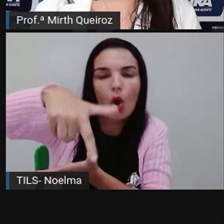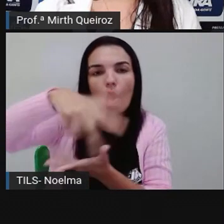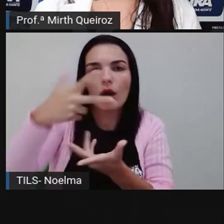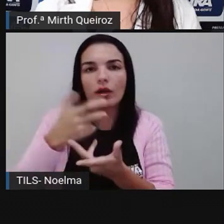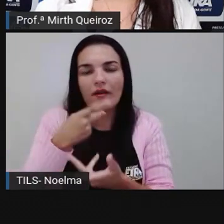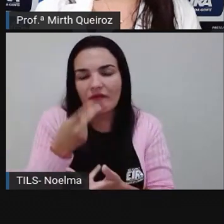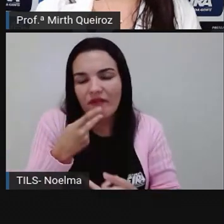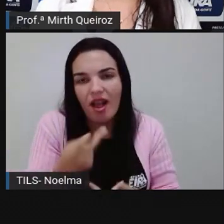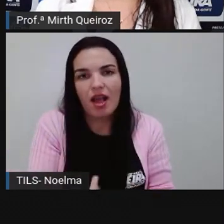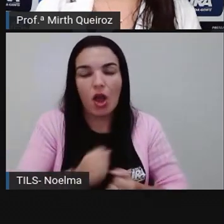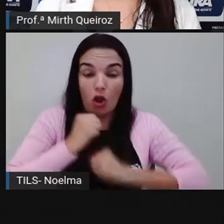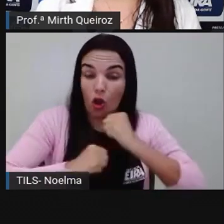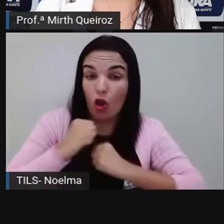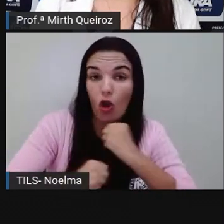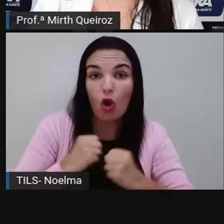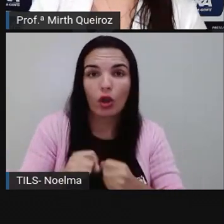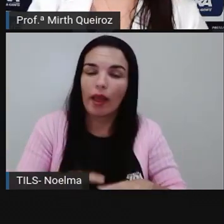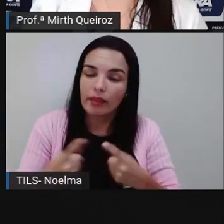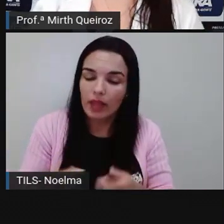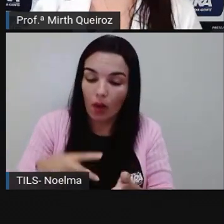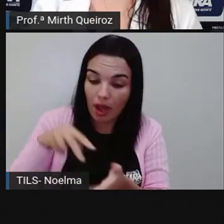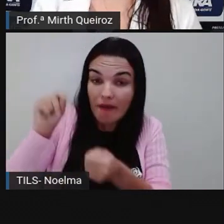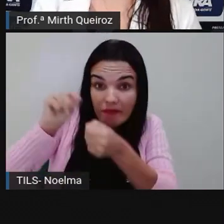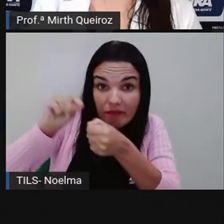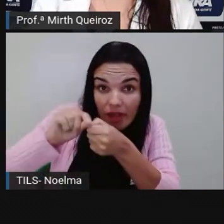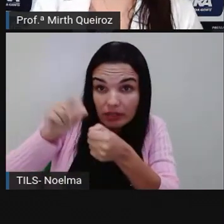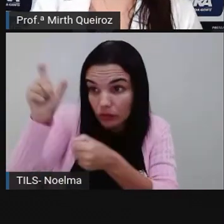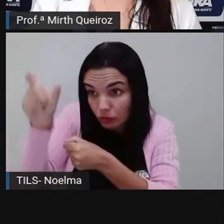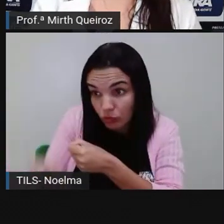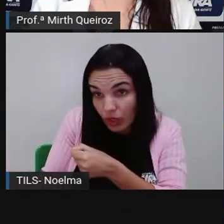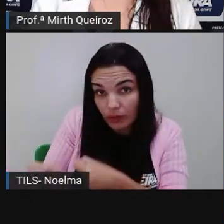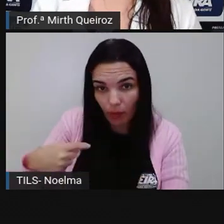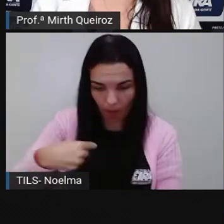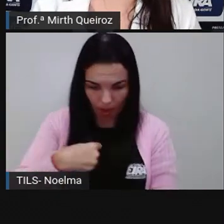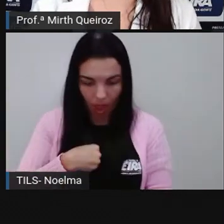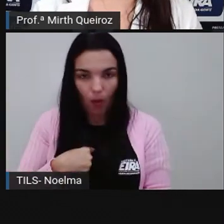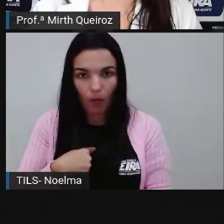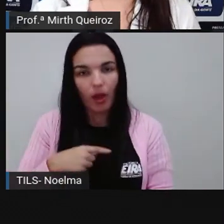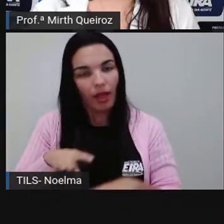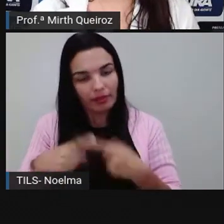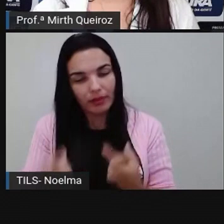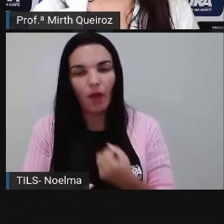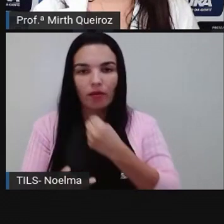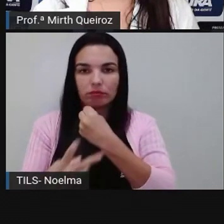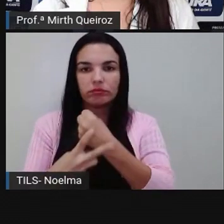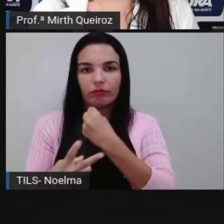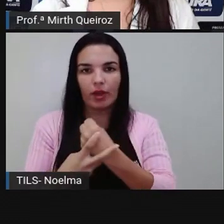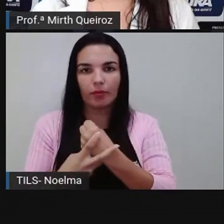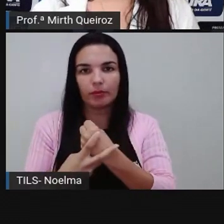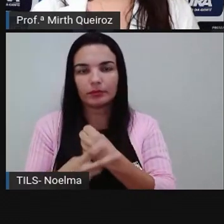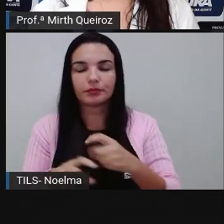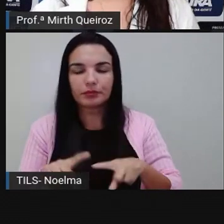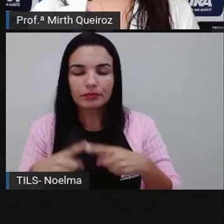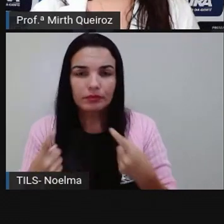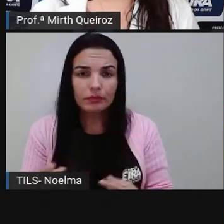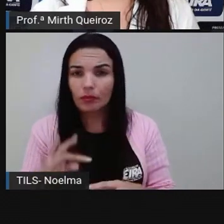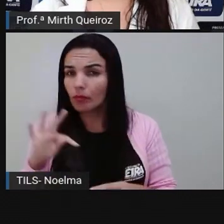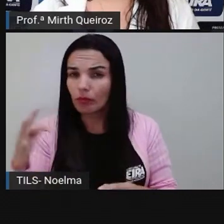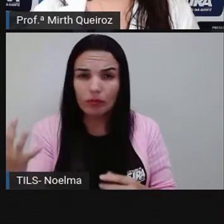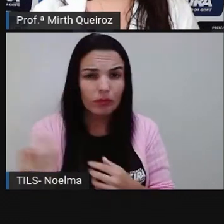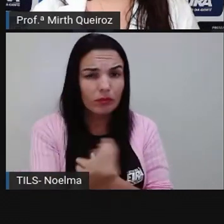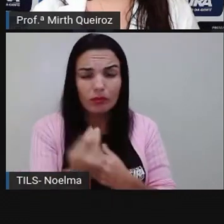Essas ações que são praticadas, nesse caso, pelo sujeito eu, são chamados de verbos. Então, todas as